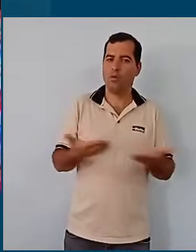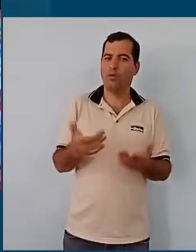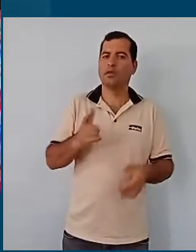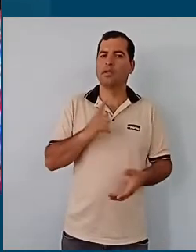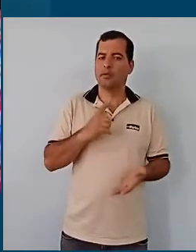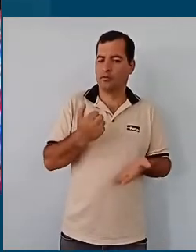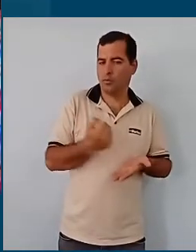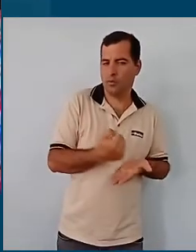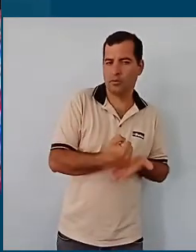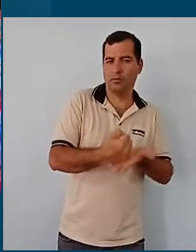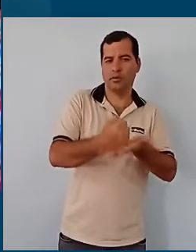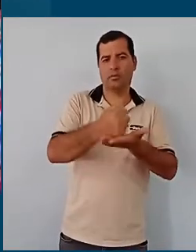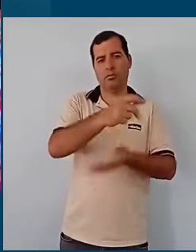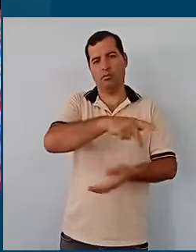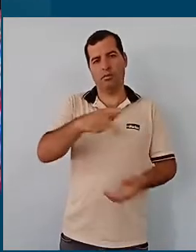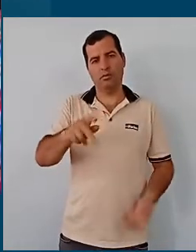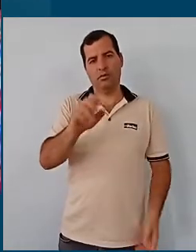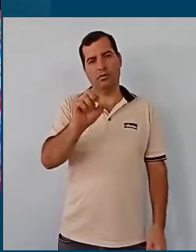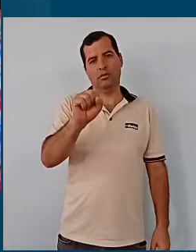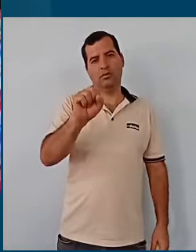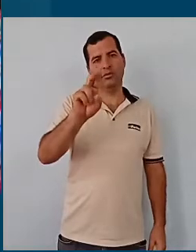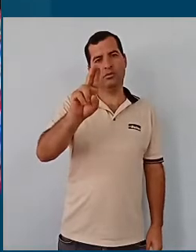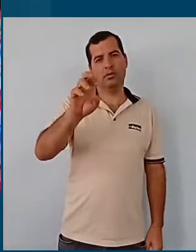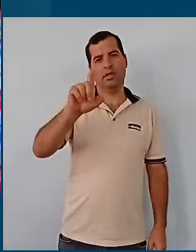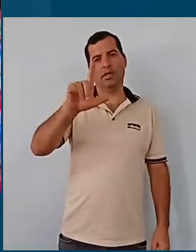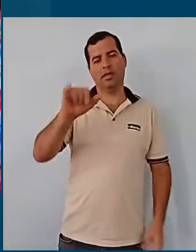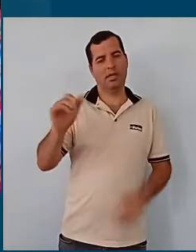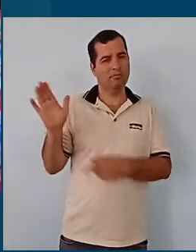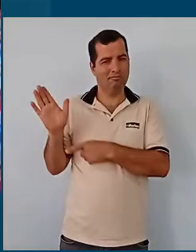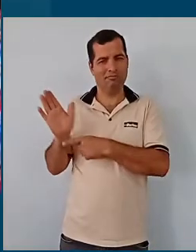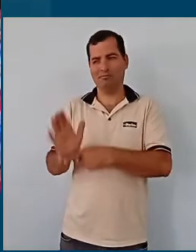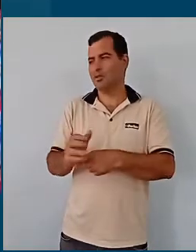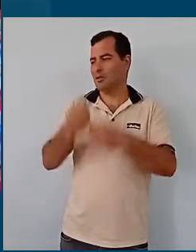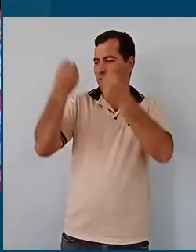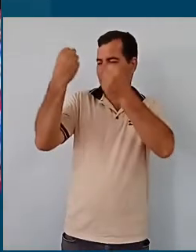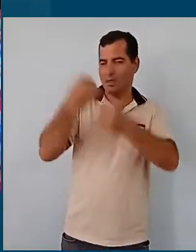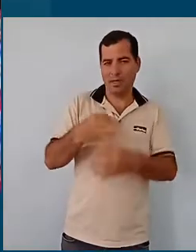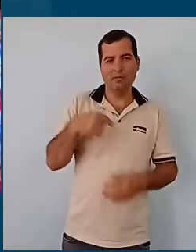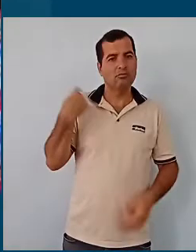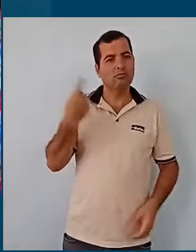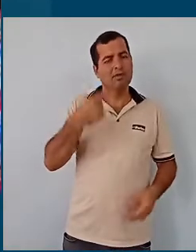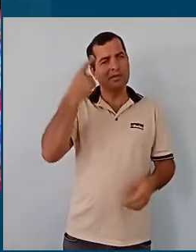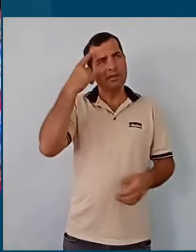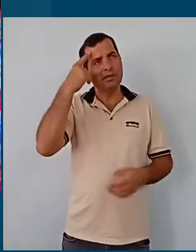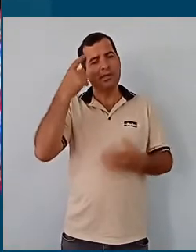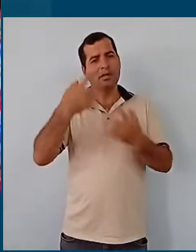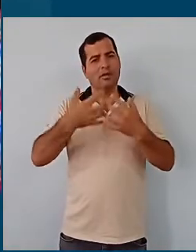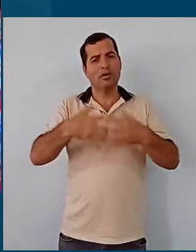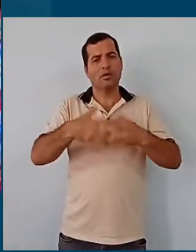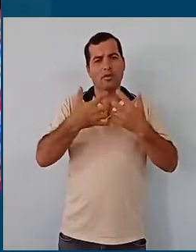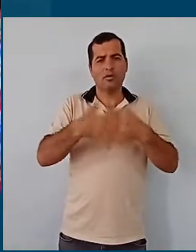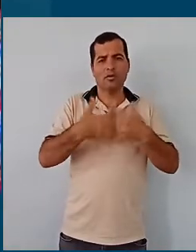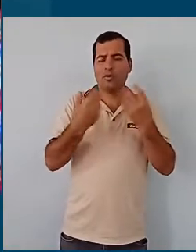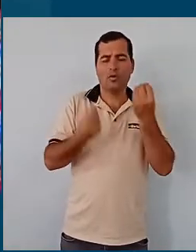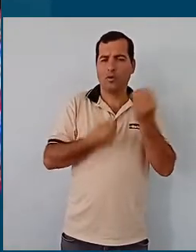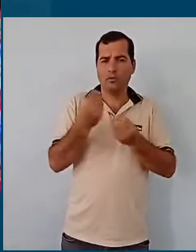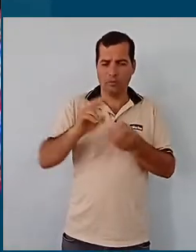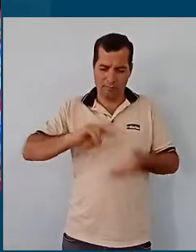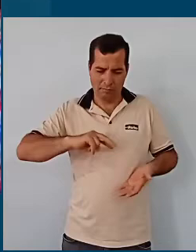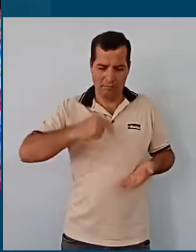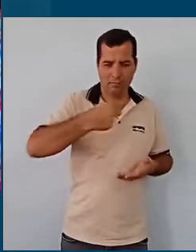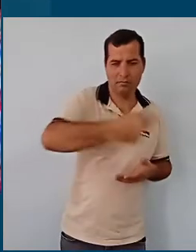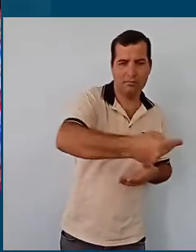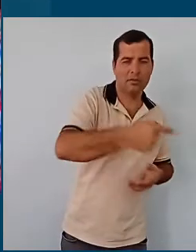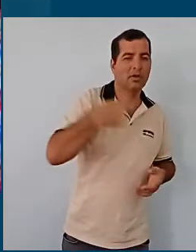professora Sueli fantástica para nos trazer justamente uma reflexão de como é que essa passagem pode acontecer, sobretudo quando a